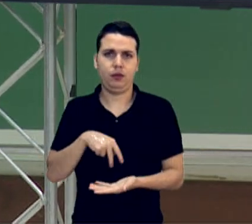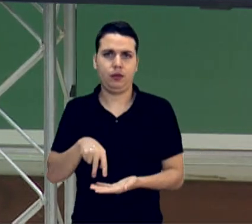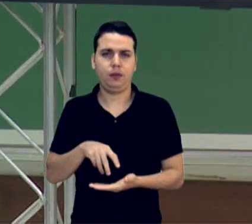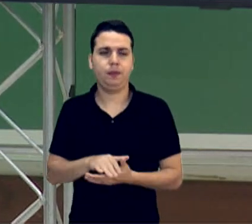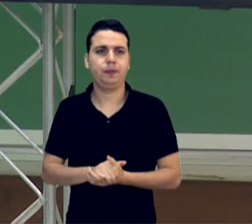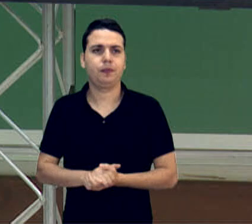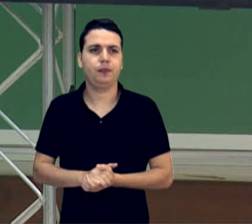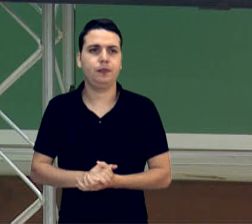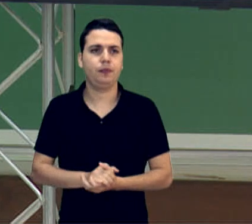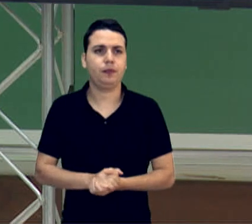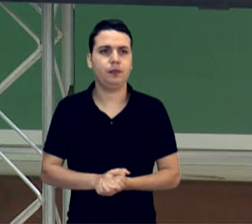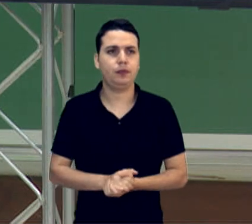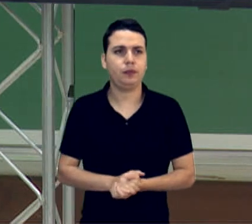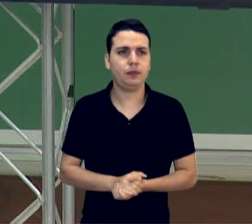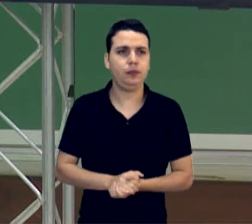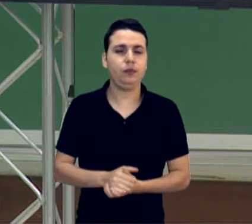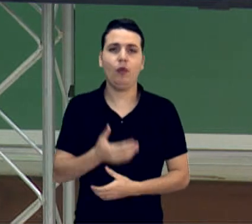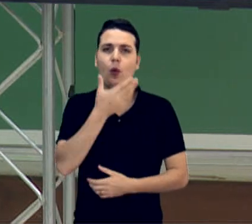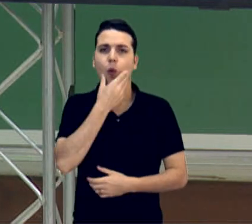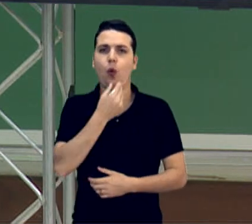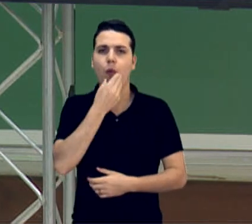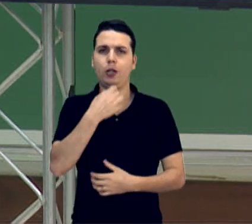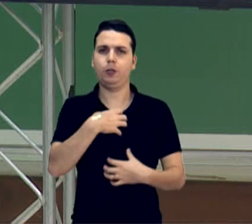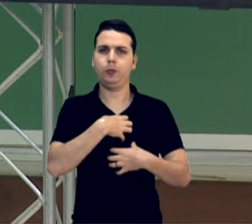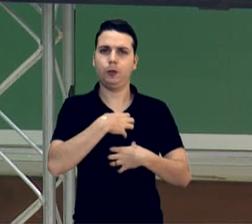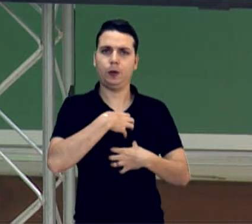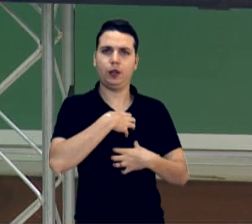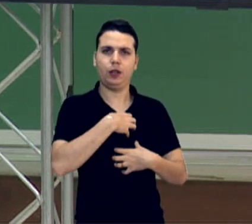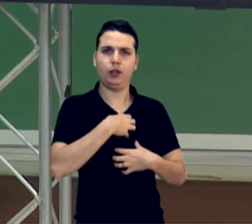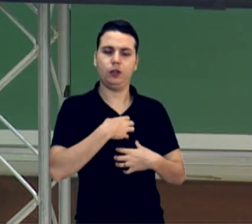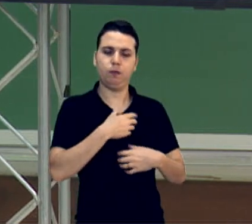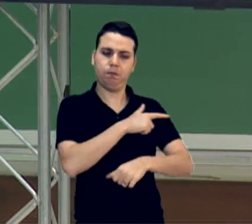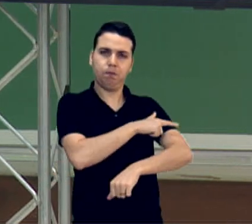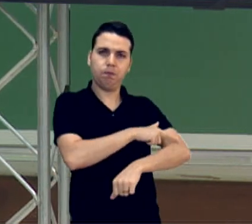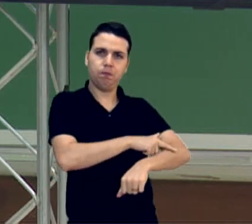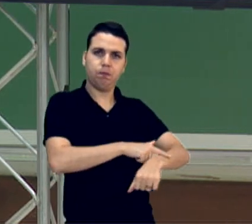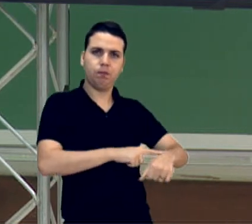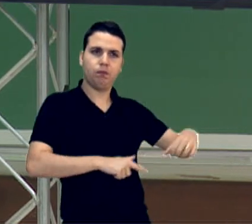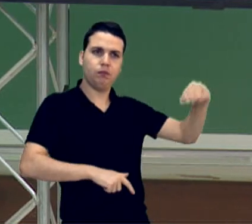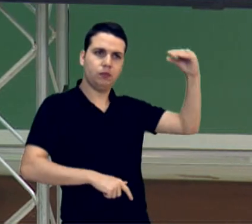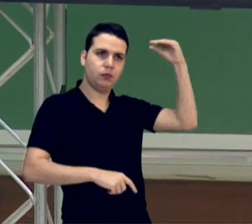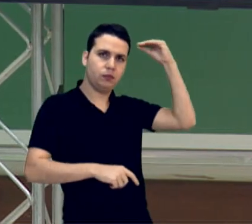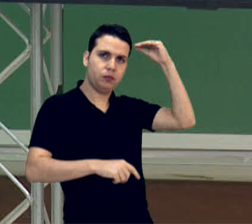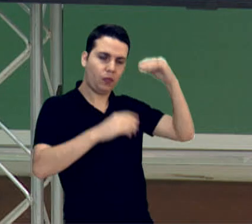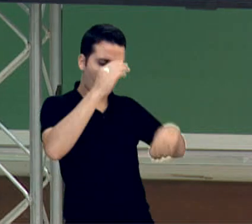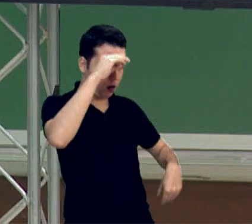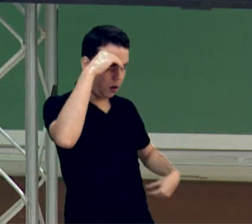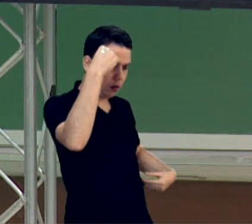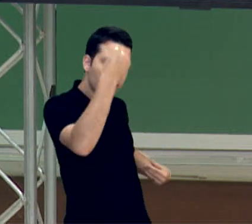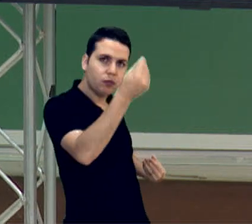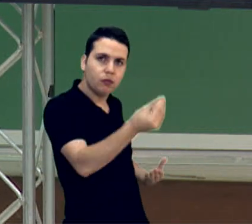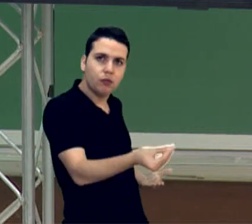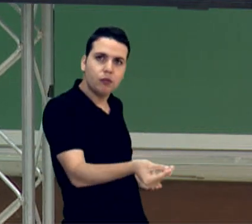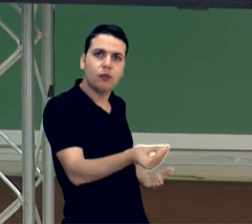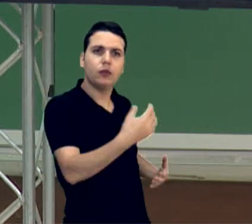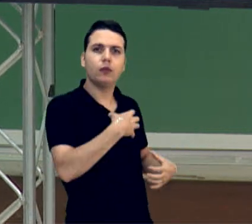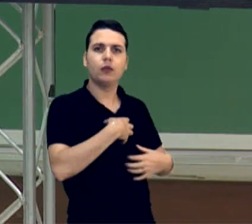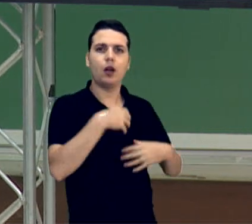dos passos da dança. O rapaz muito cortês, com o seu chapéu de abas mais largas,